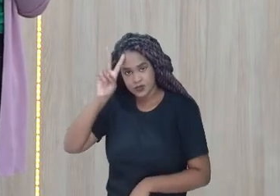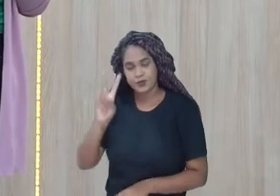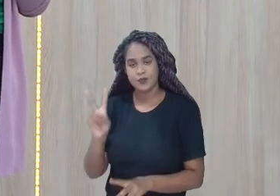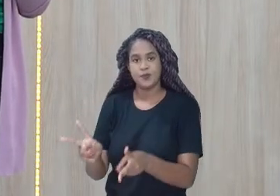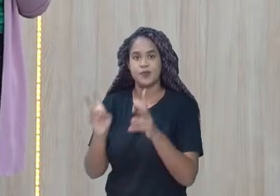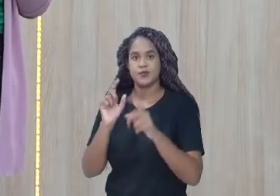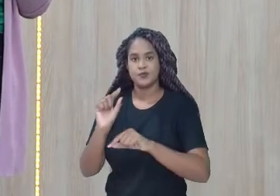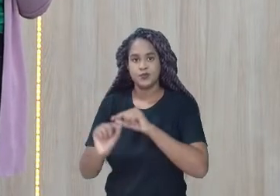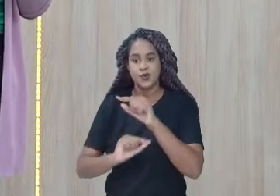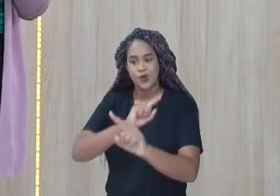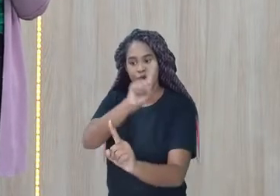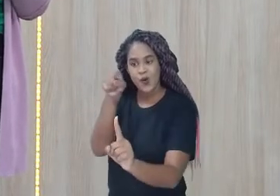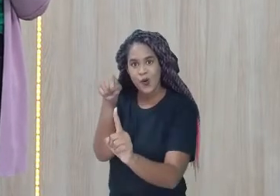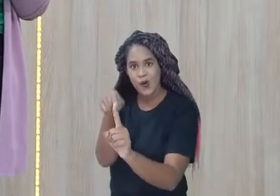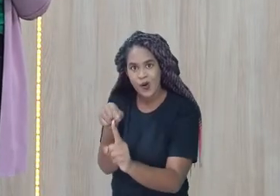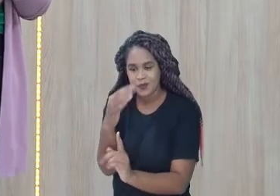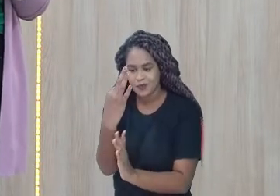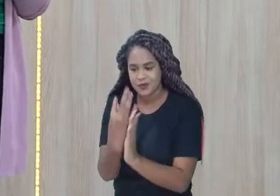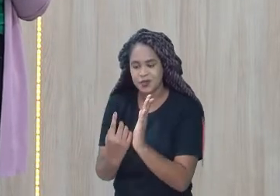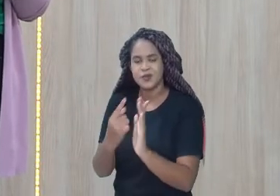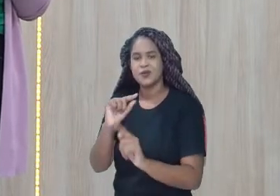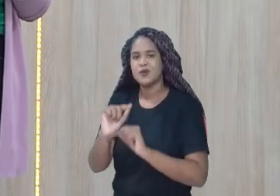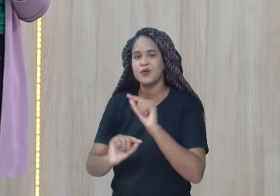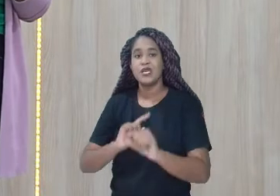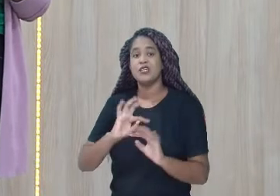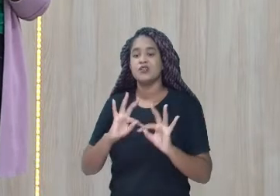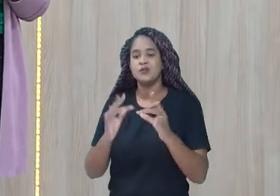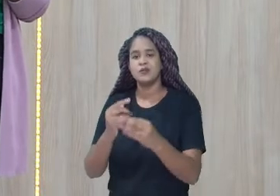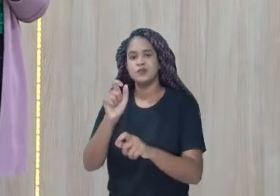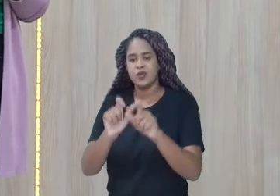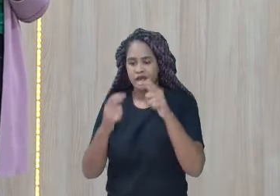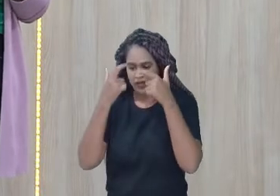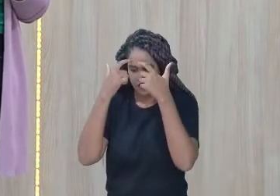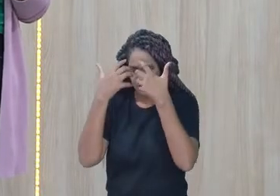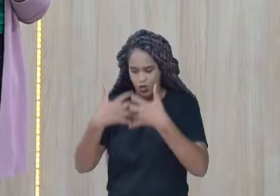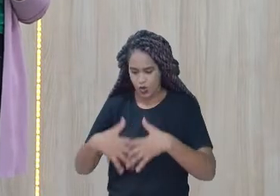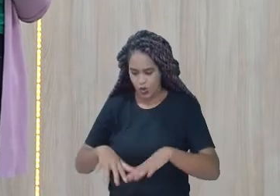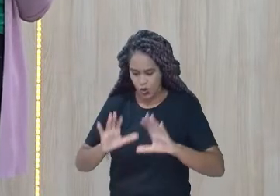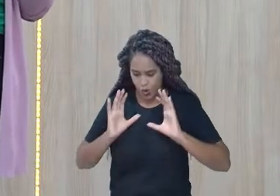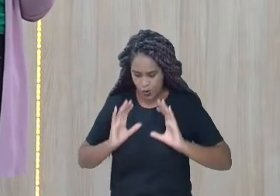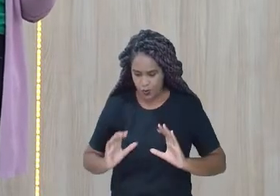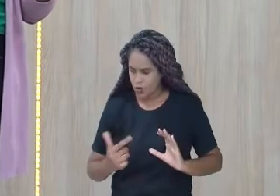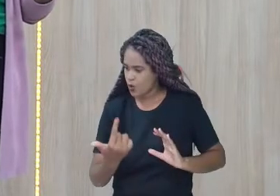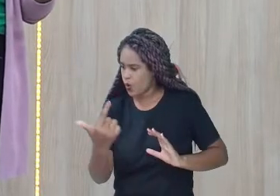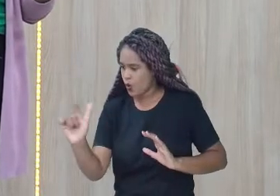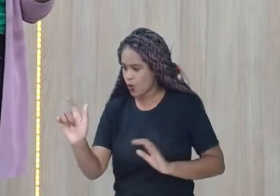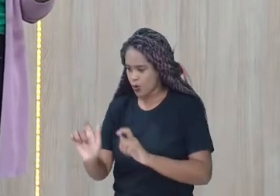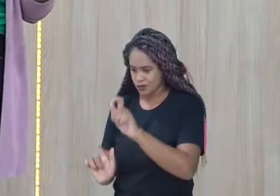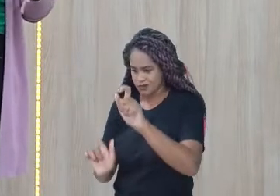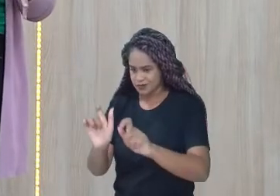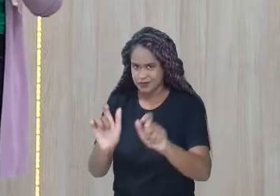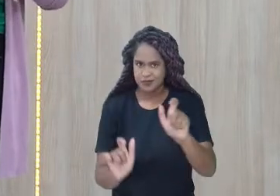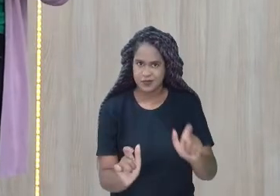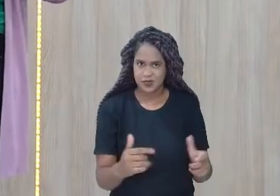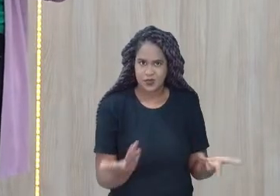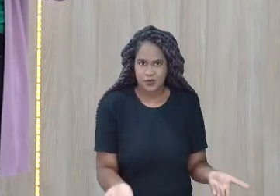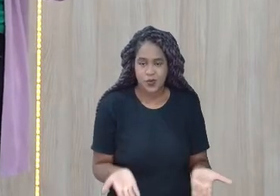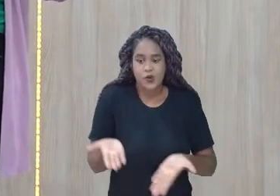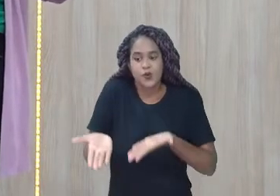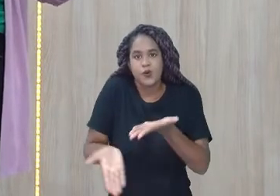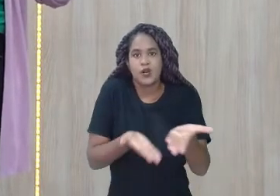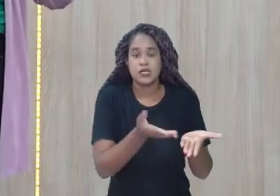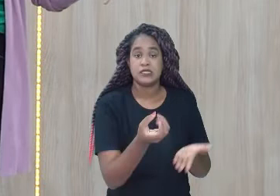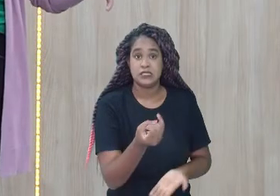a intenção dela é fazer com que todo mundo reflita sobre o comportamento que se tem com outras pessoas. Então, por exemplo, se eu